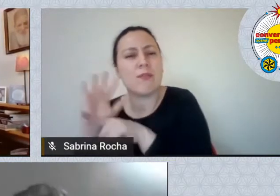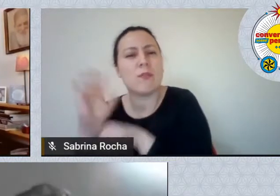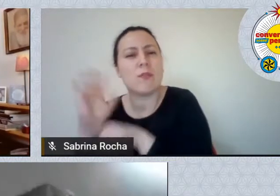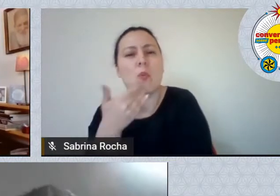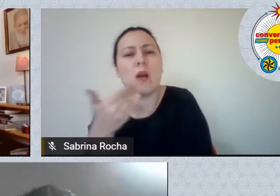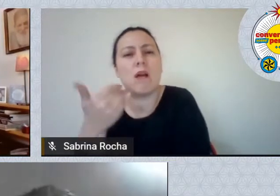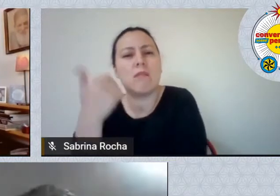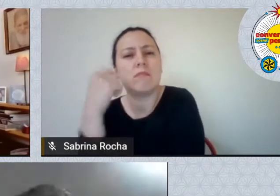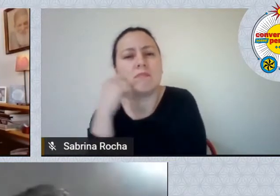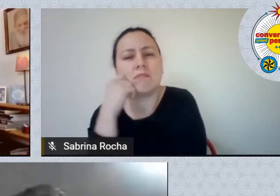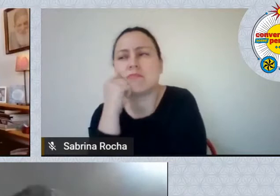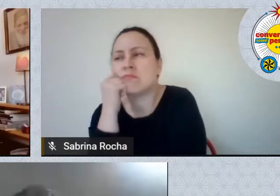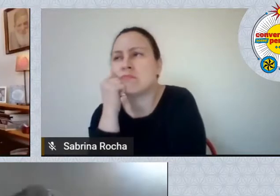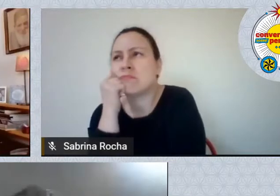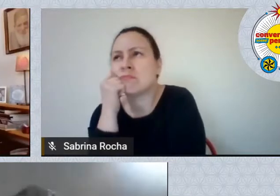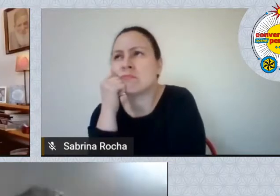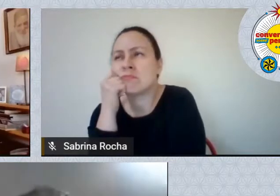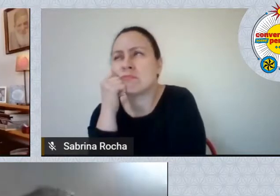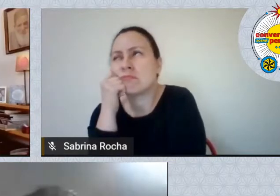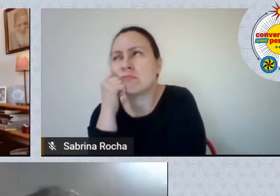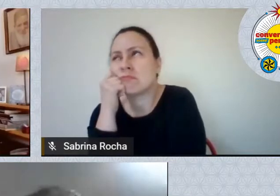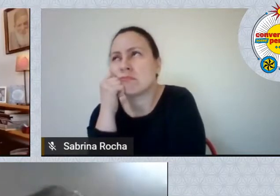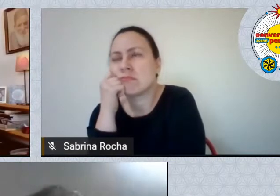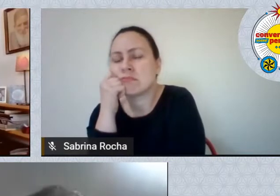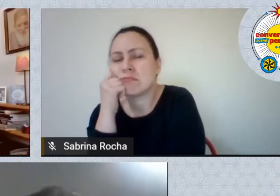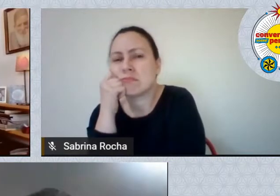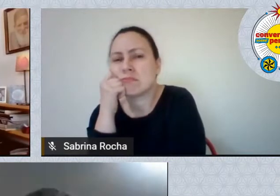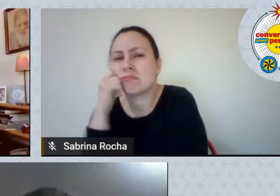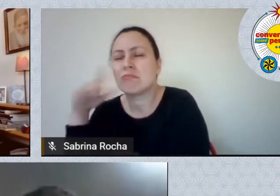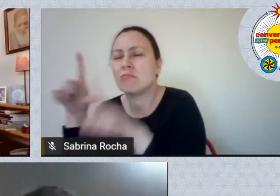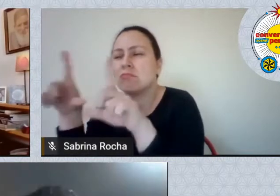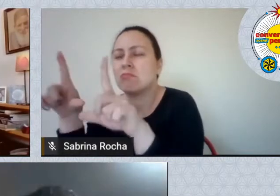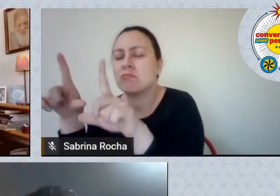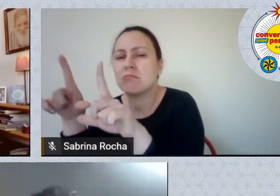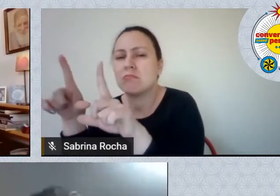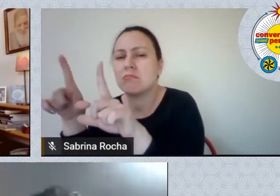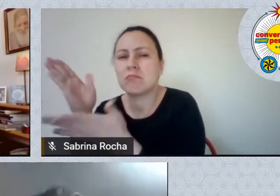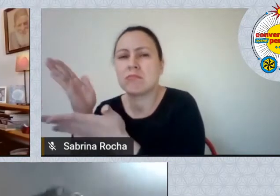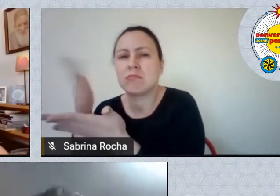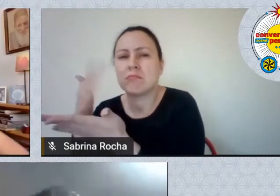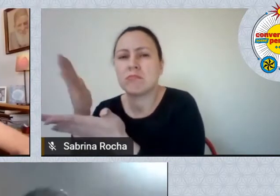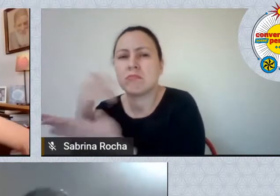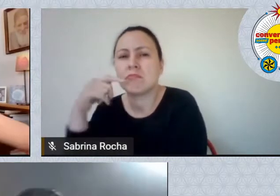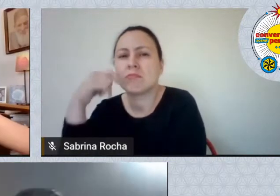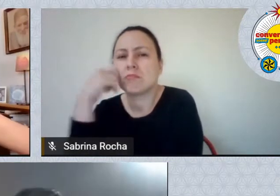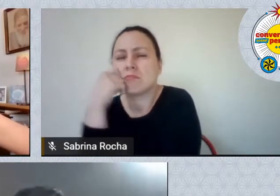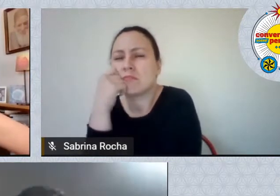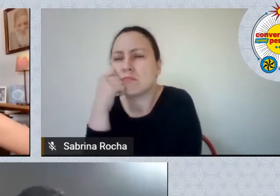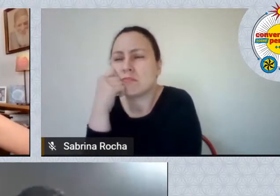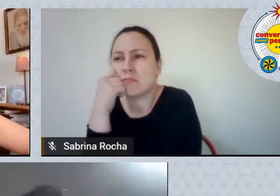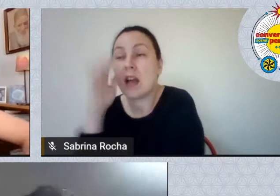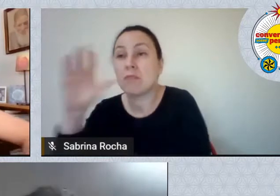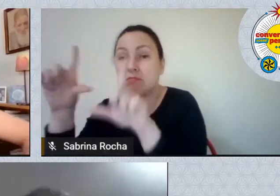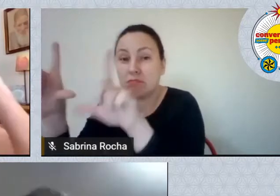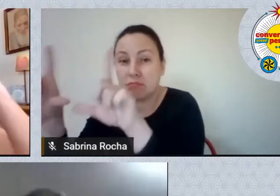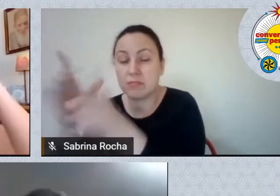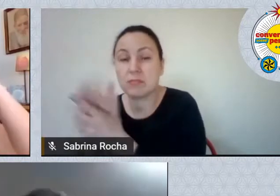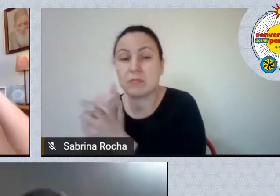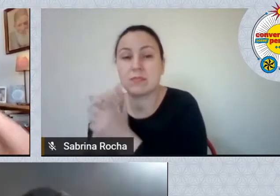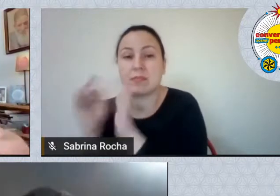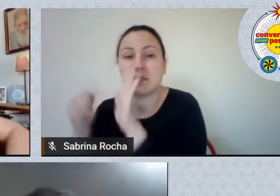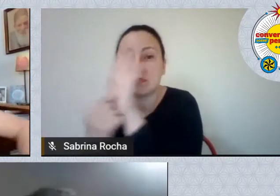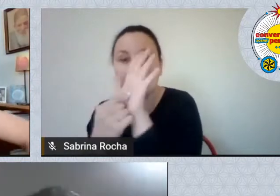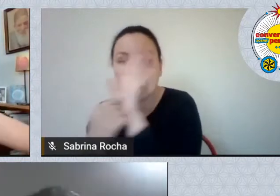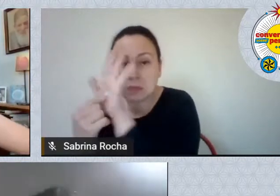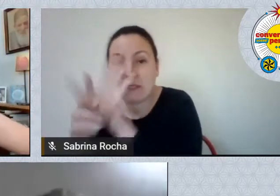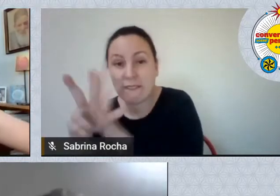está pensando naquela obra do Chagall, ou naquela fazenda mineira, ou você está pensando na